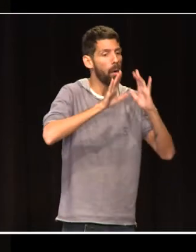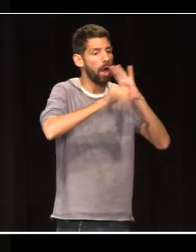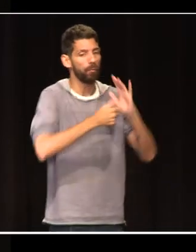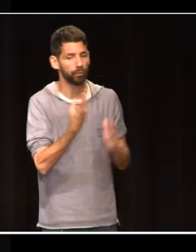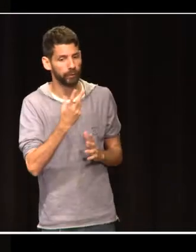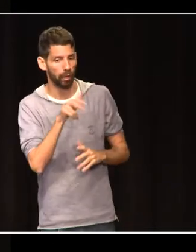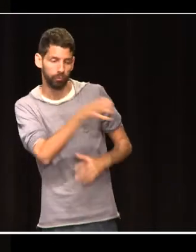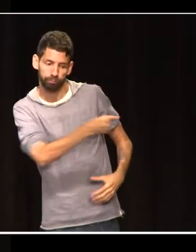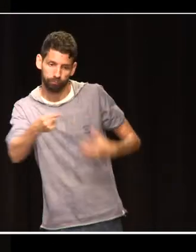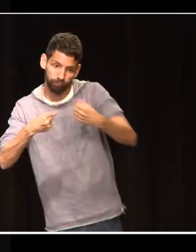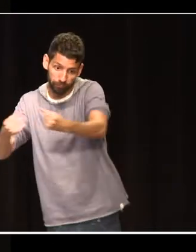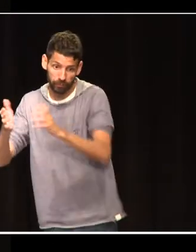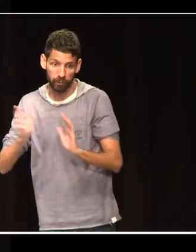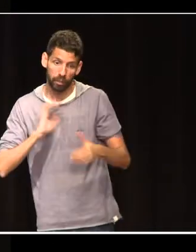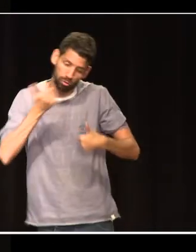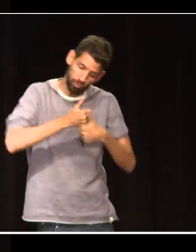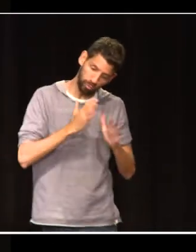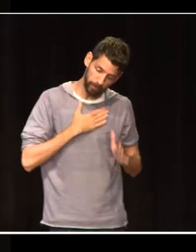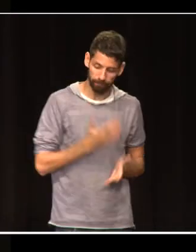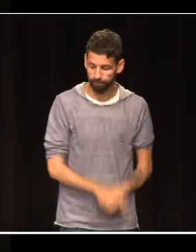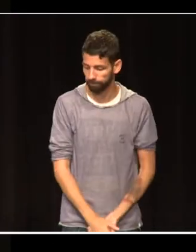e aí a gente teve que substituir.